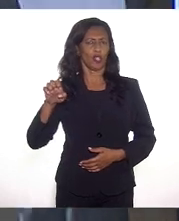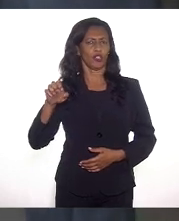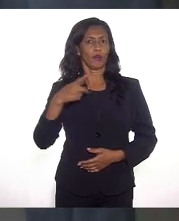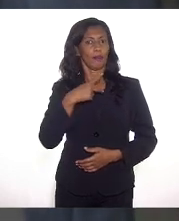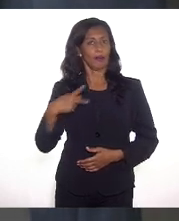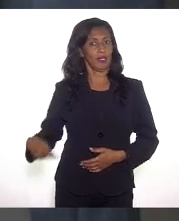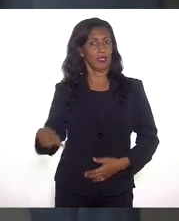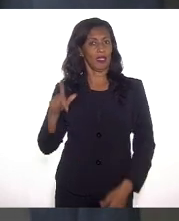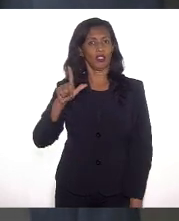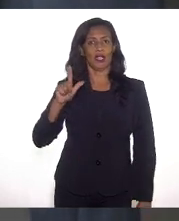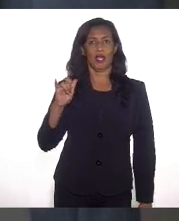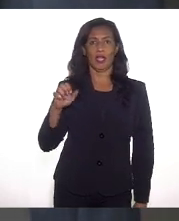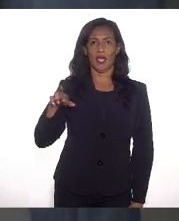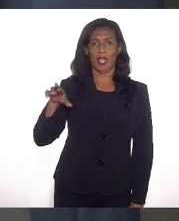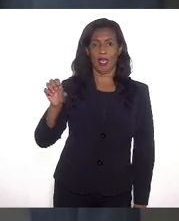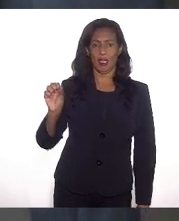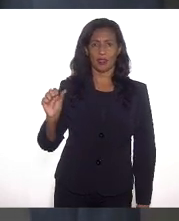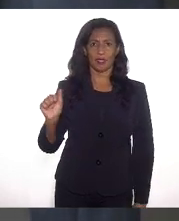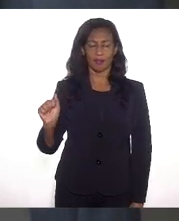Liesa, ao